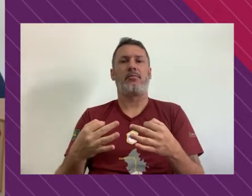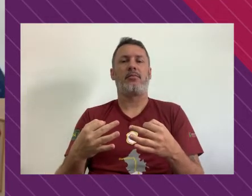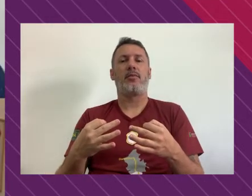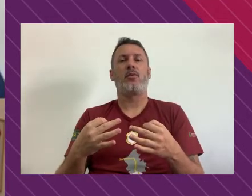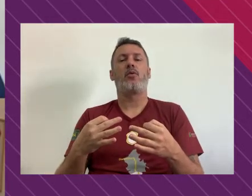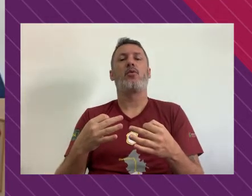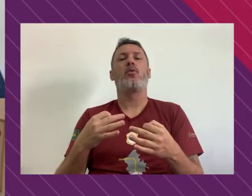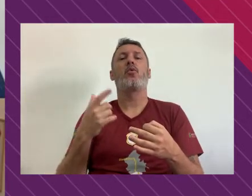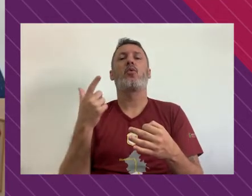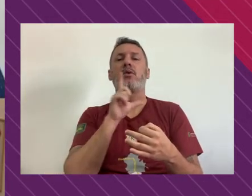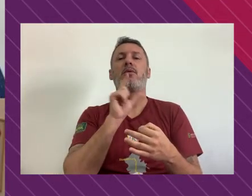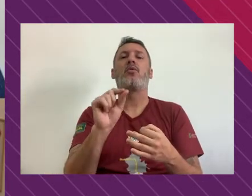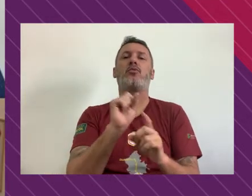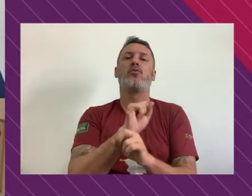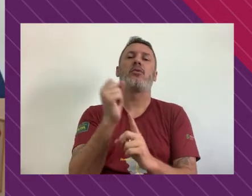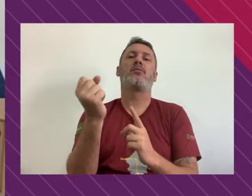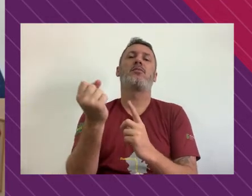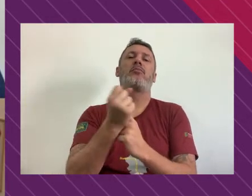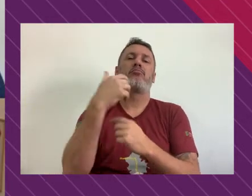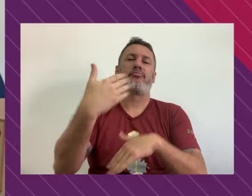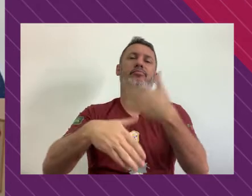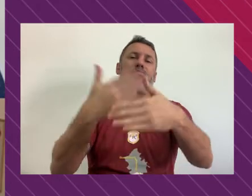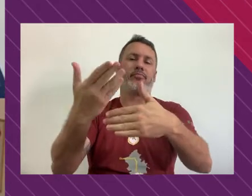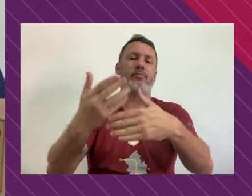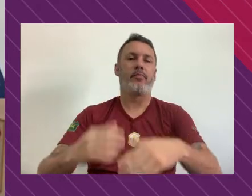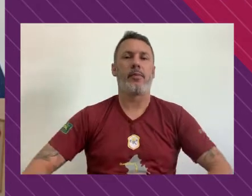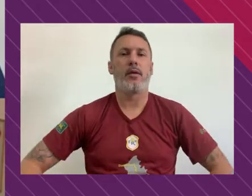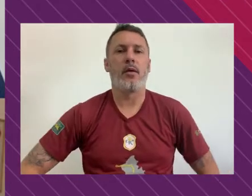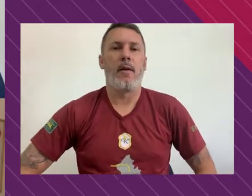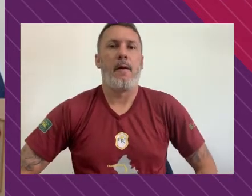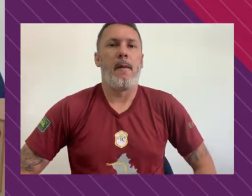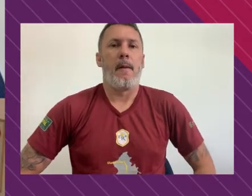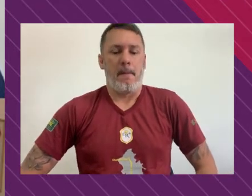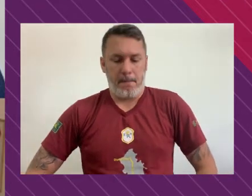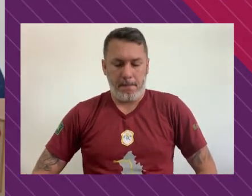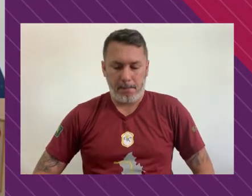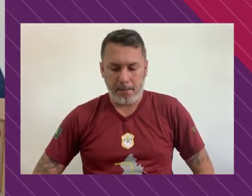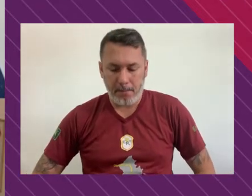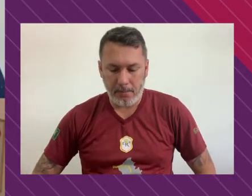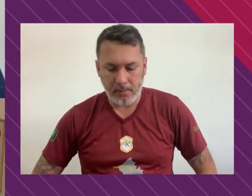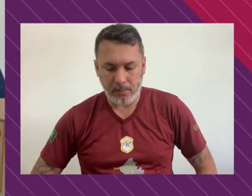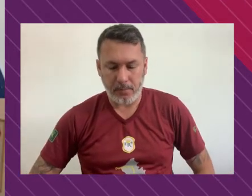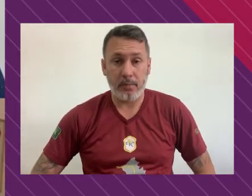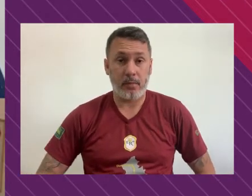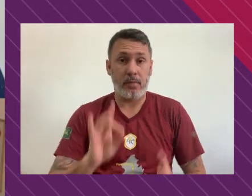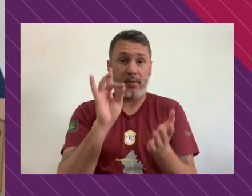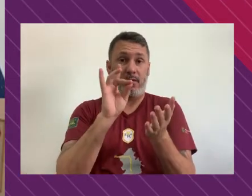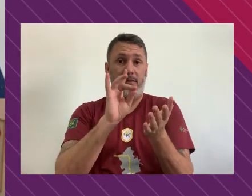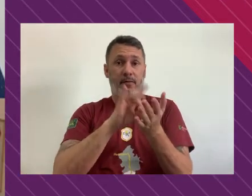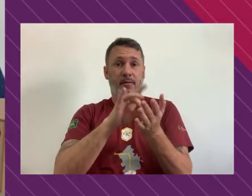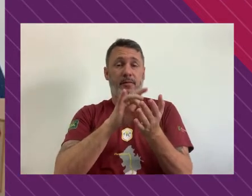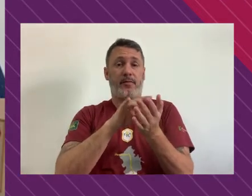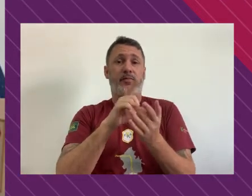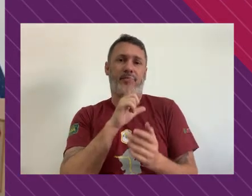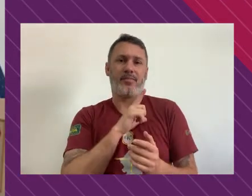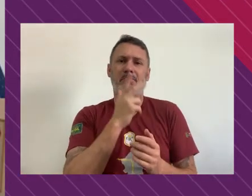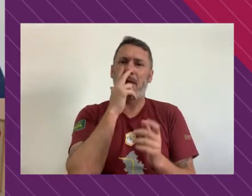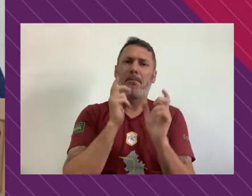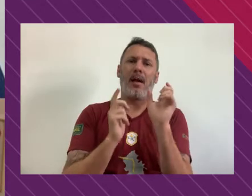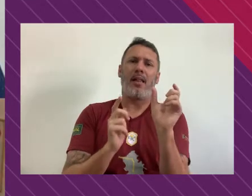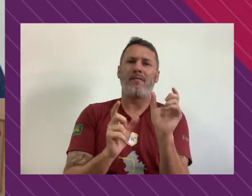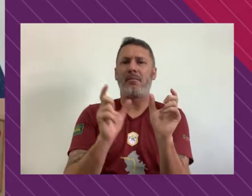sociedade mais... Perfeito. São palavras que a gente usa frequentemente de maneira próxima,